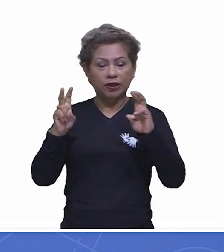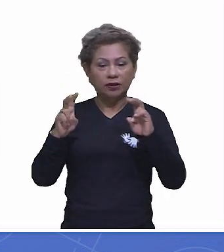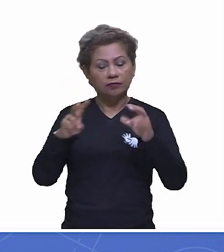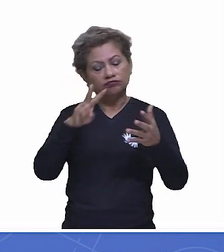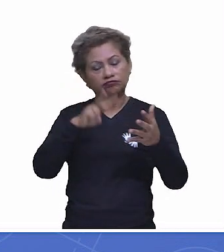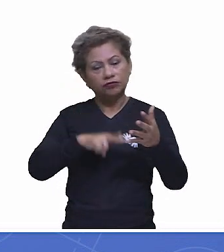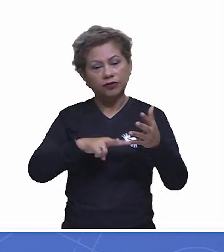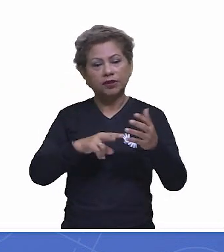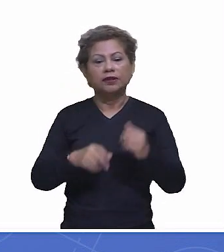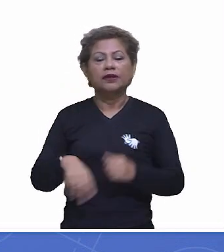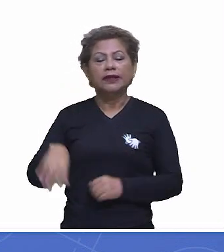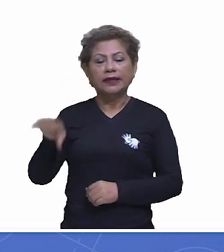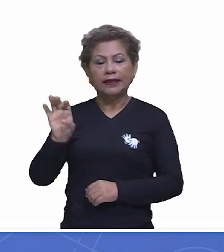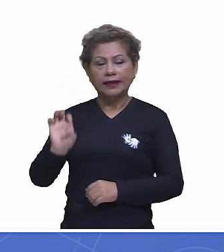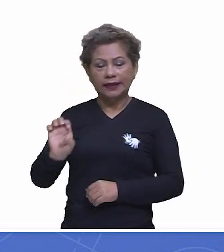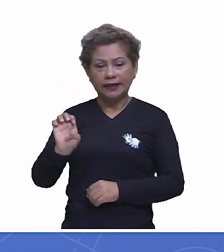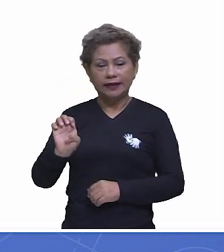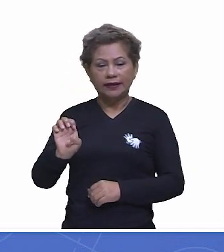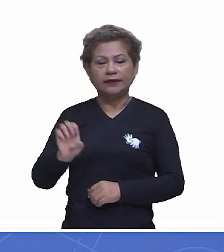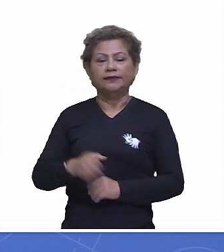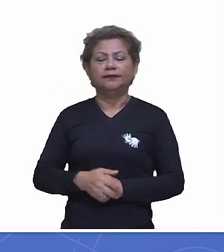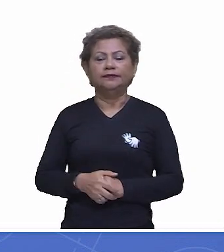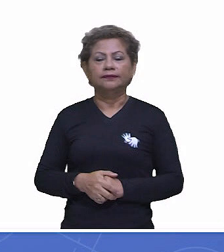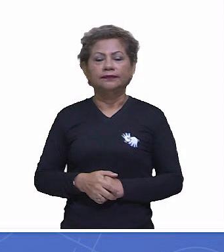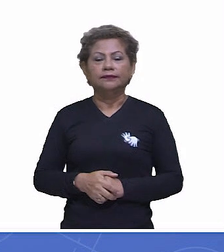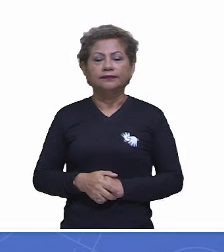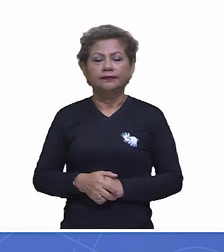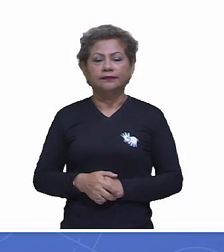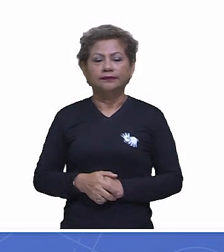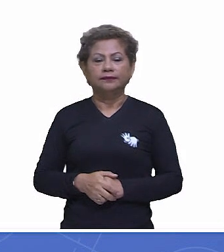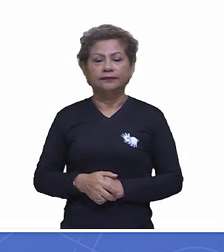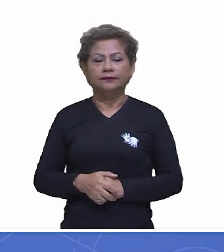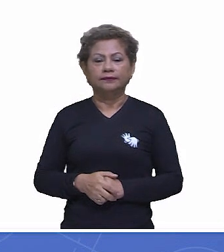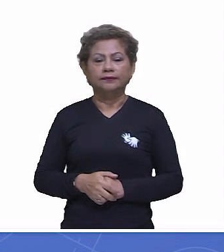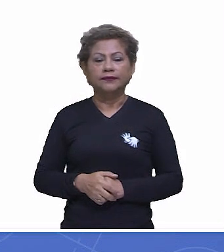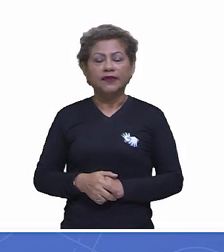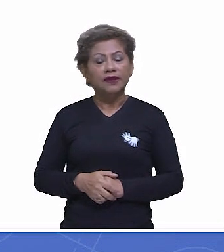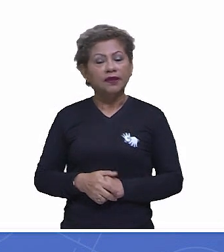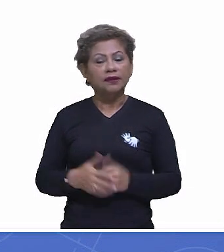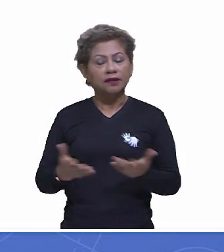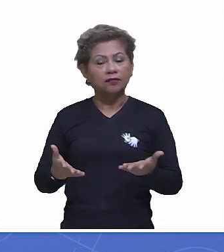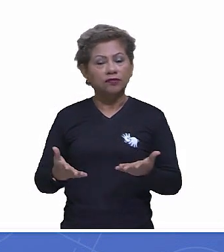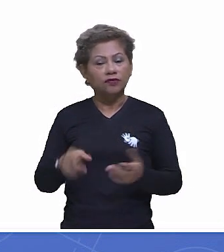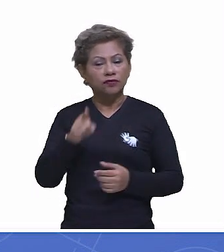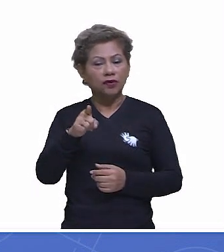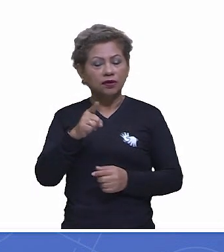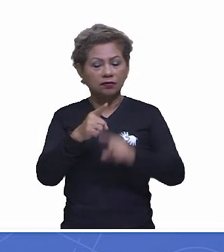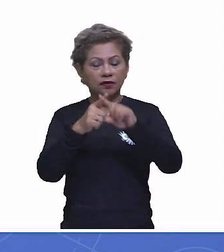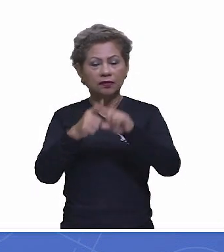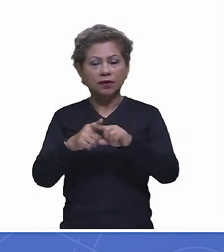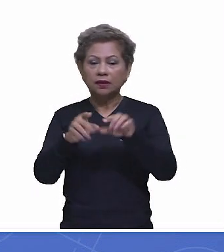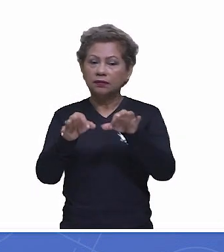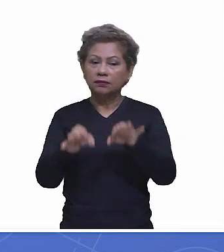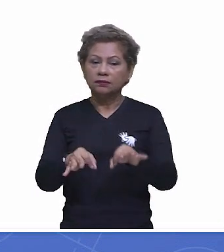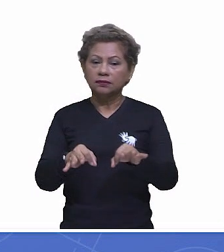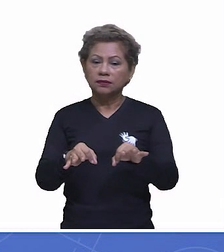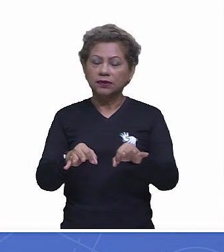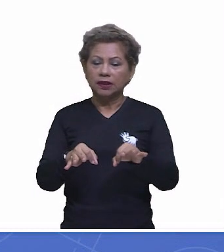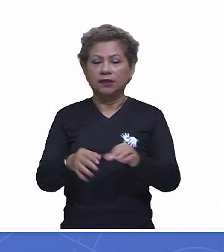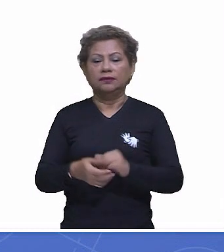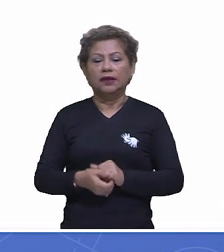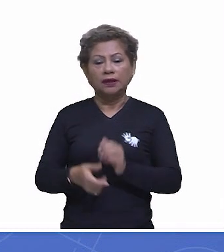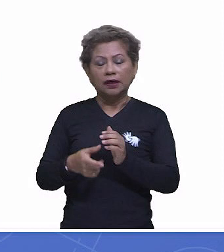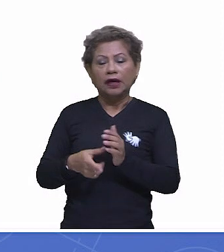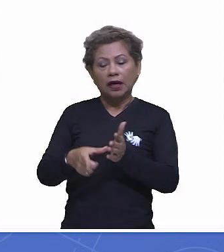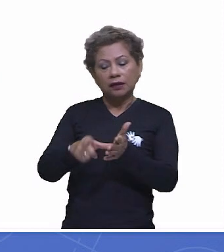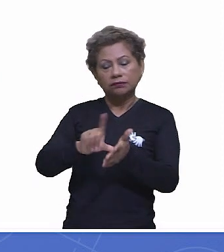letra E, hygiene during the Middle Ages in Europe. Vamos ver, então, gente, antes da gente voltar aí para o nosso texto,